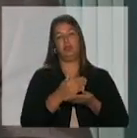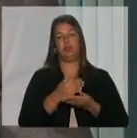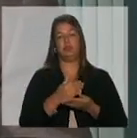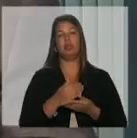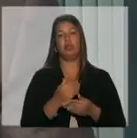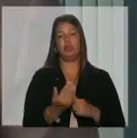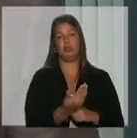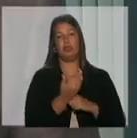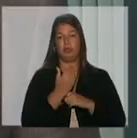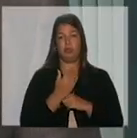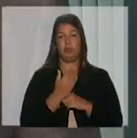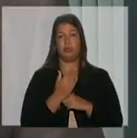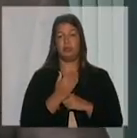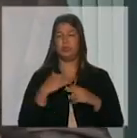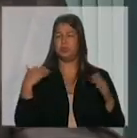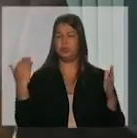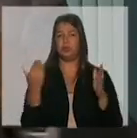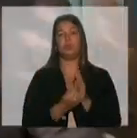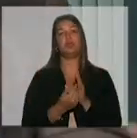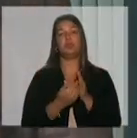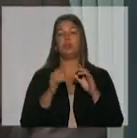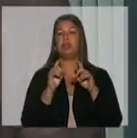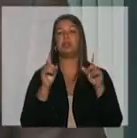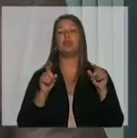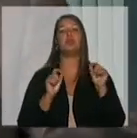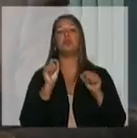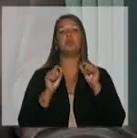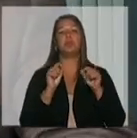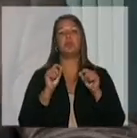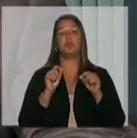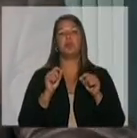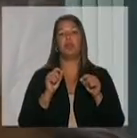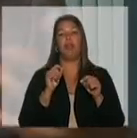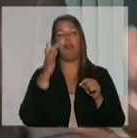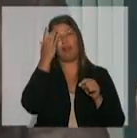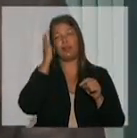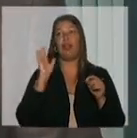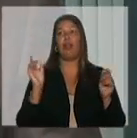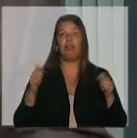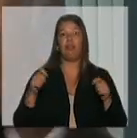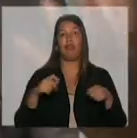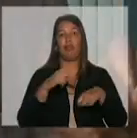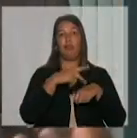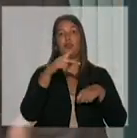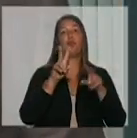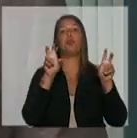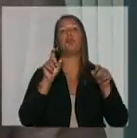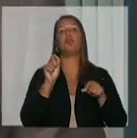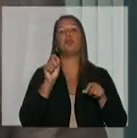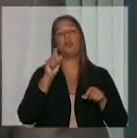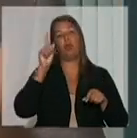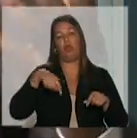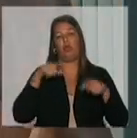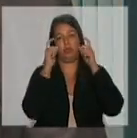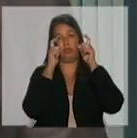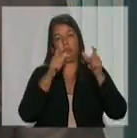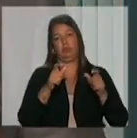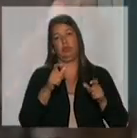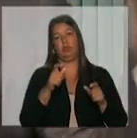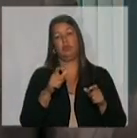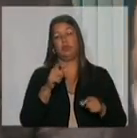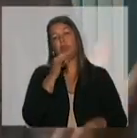que o petróleo traz para o Rio de Janeiro. De toda essa questão, toda essa coisa que é agregada ao petróleo é que